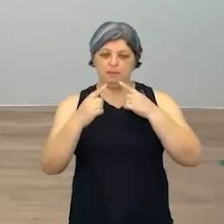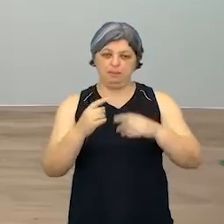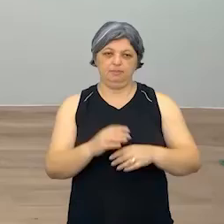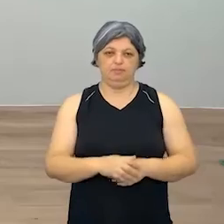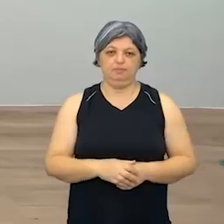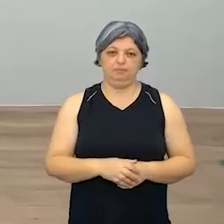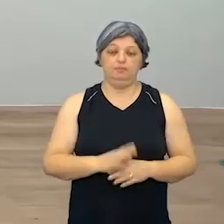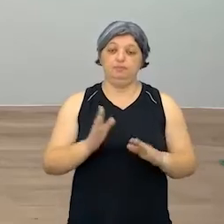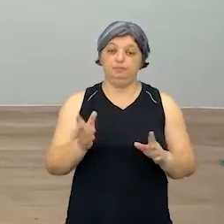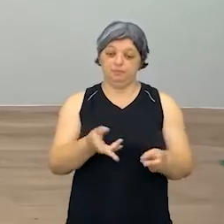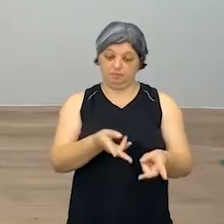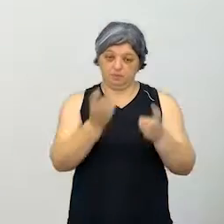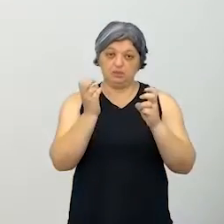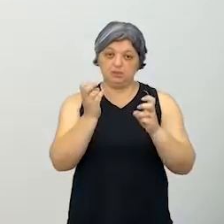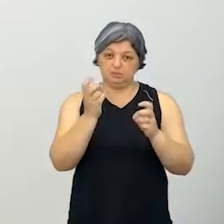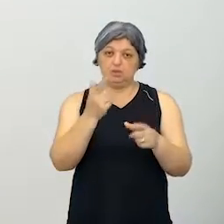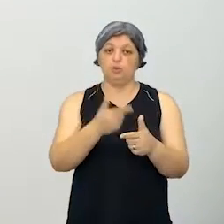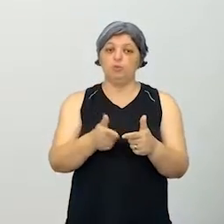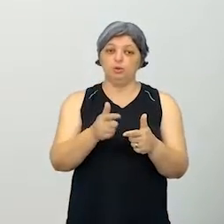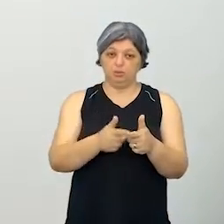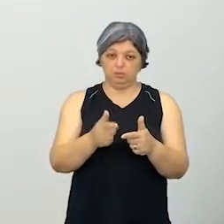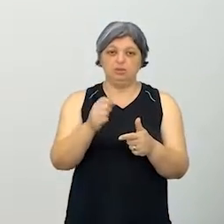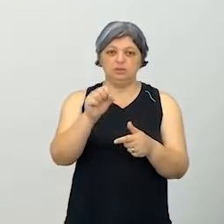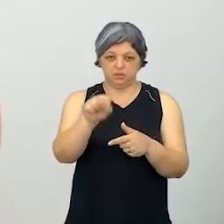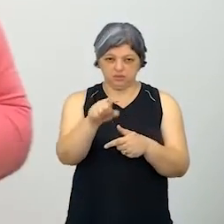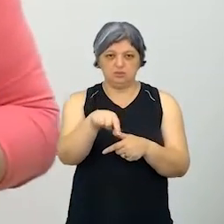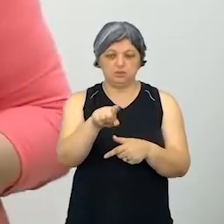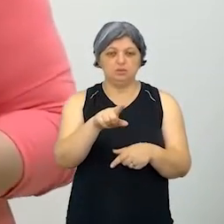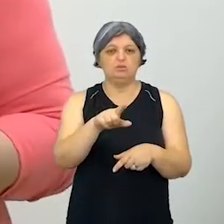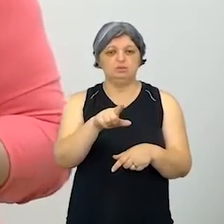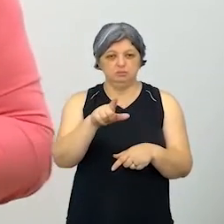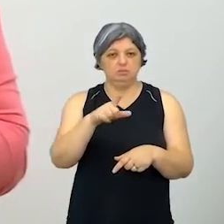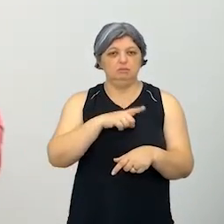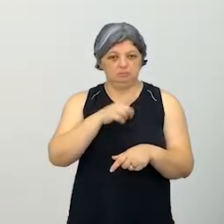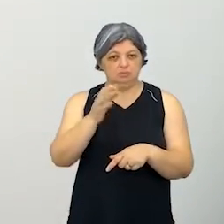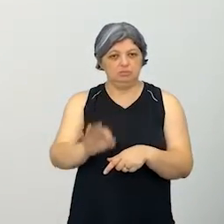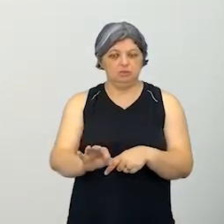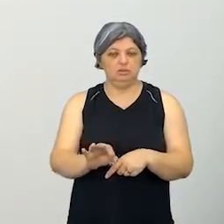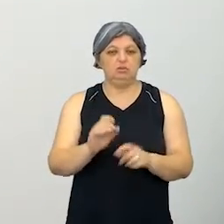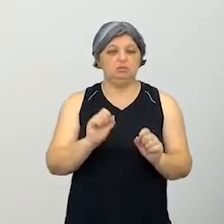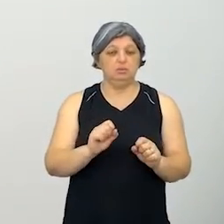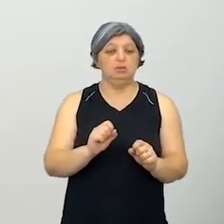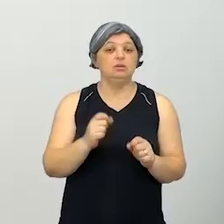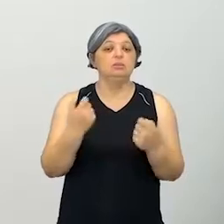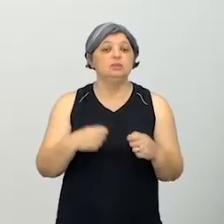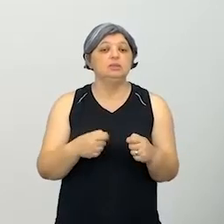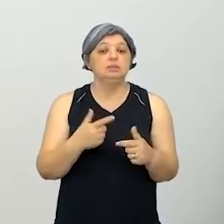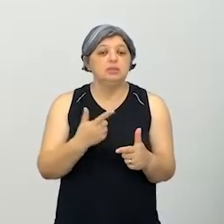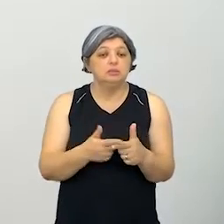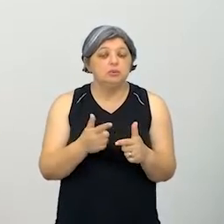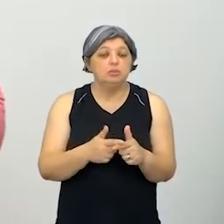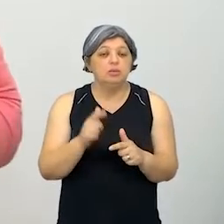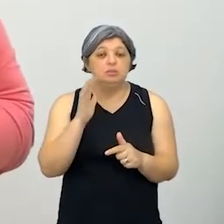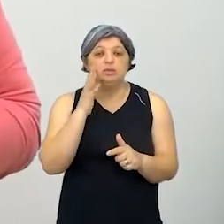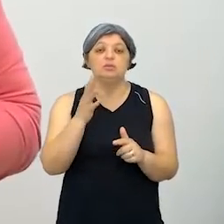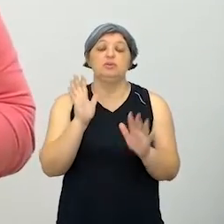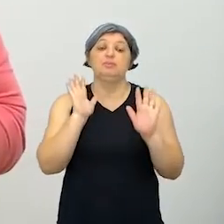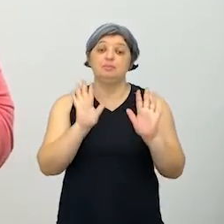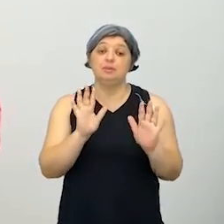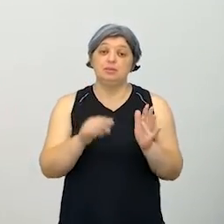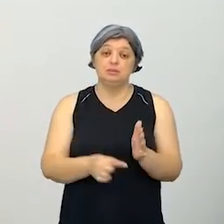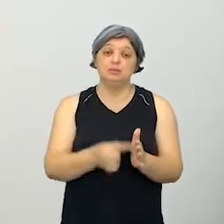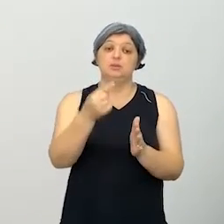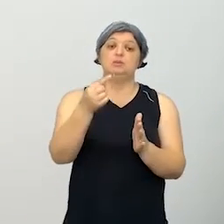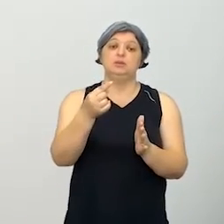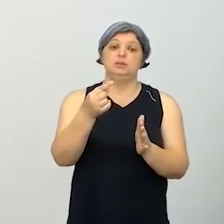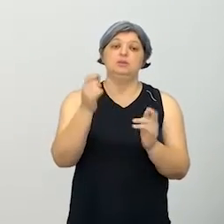para identificar o problema, que sim, vocês estão certos, o problema precisa ser identificado, nós precisamos primeiro